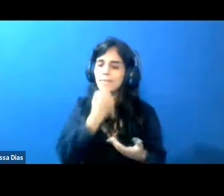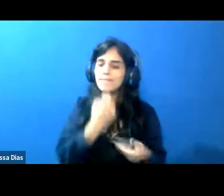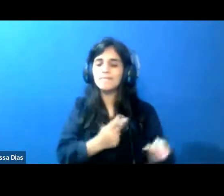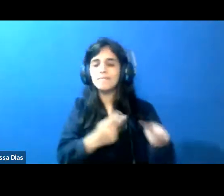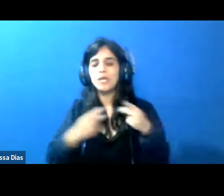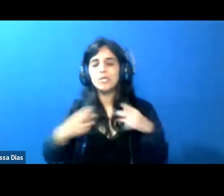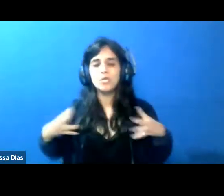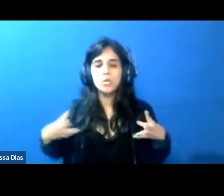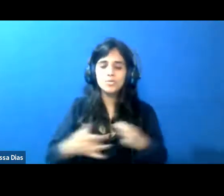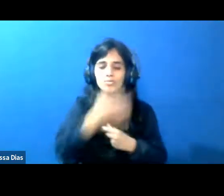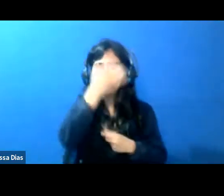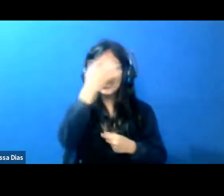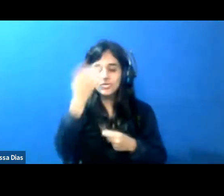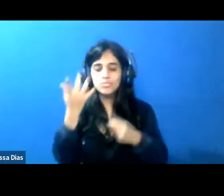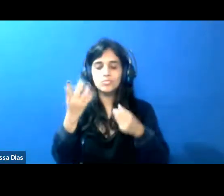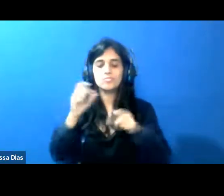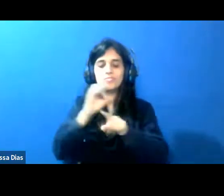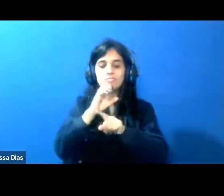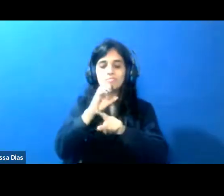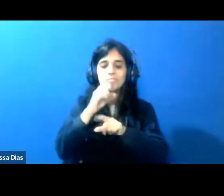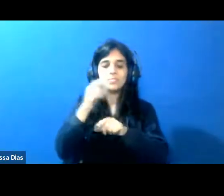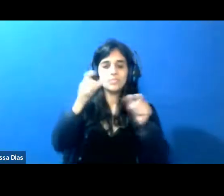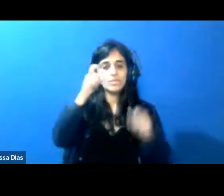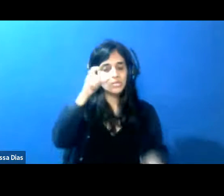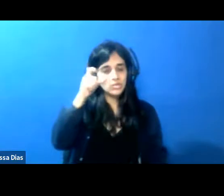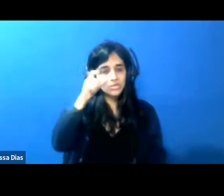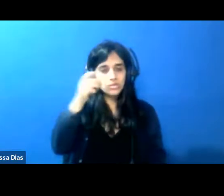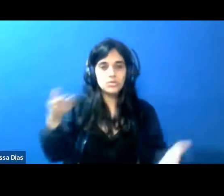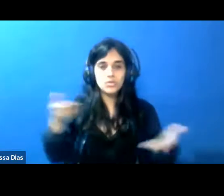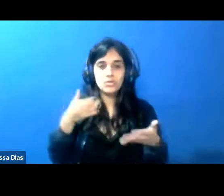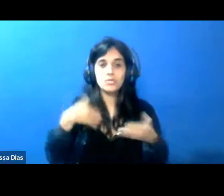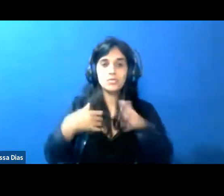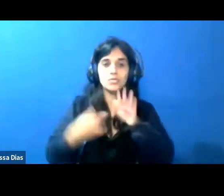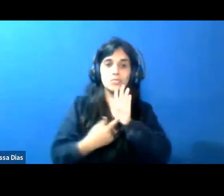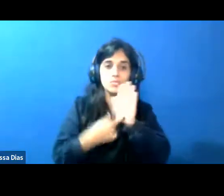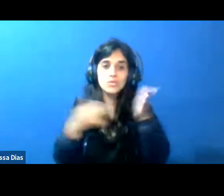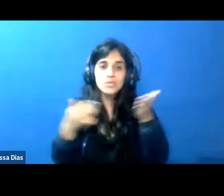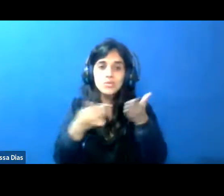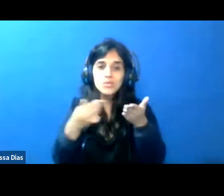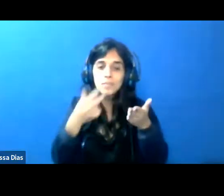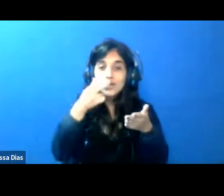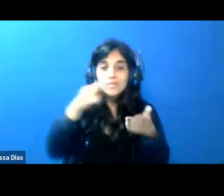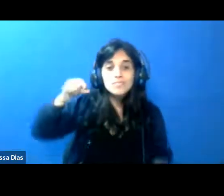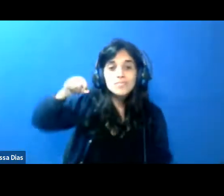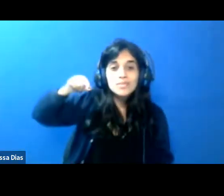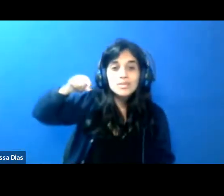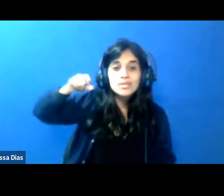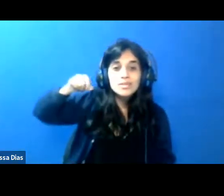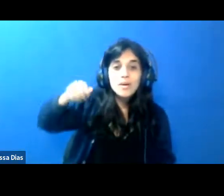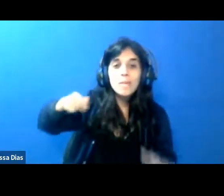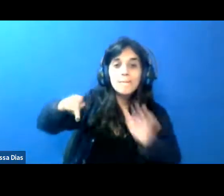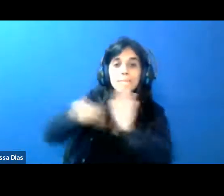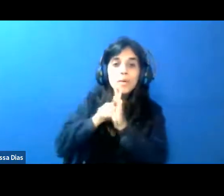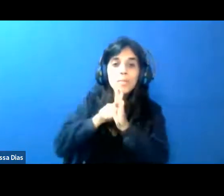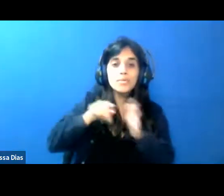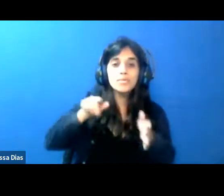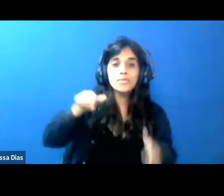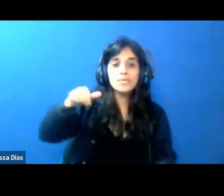alegria. Eu trouxe aqui uma semente de quinoa para